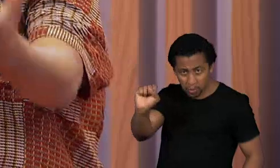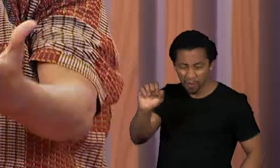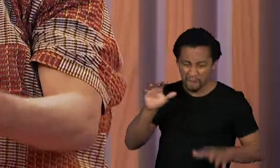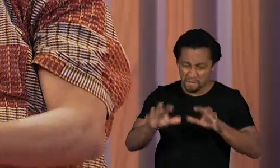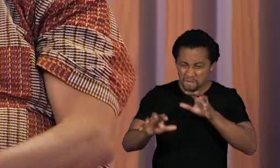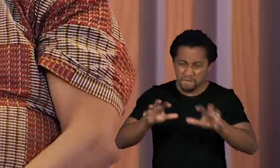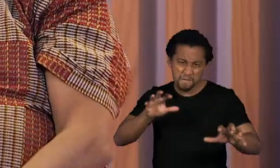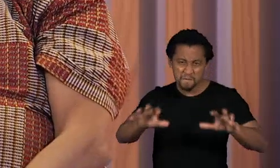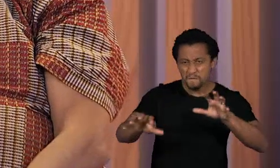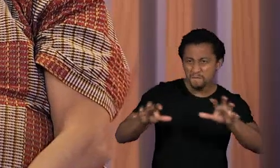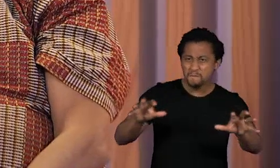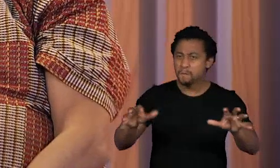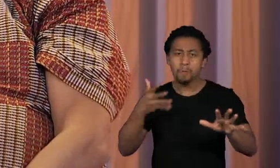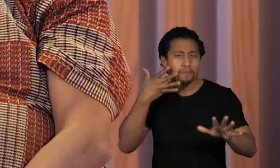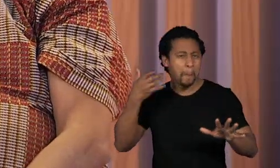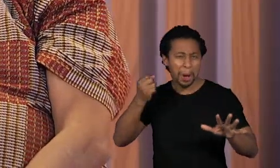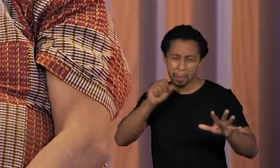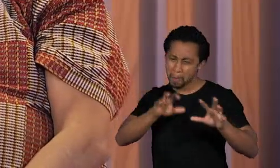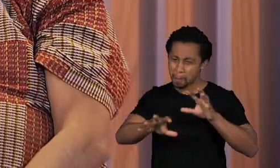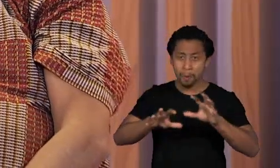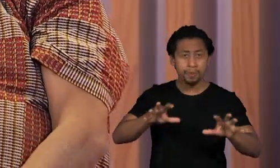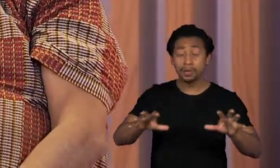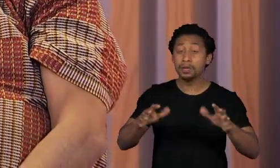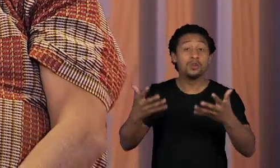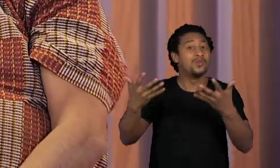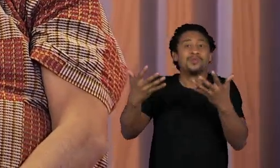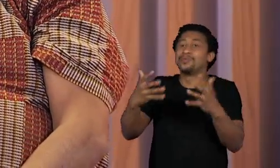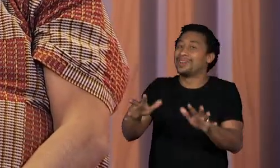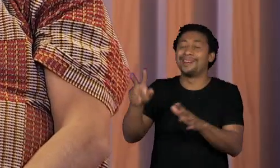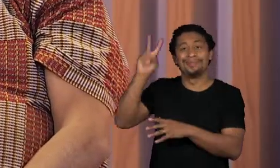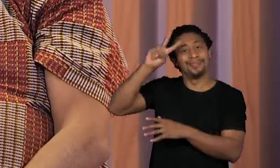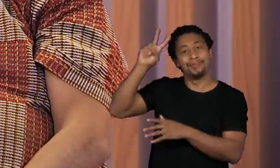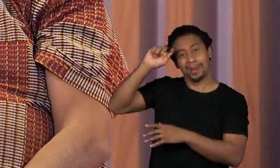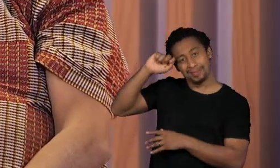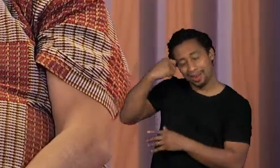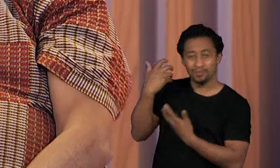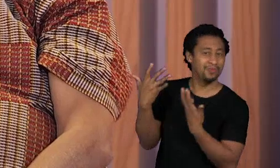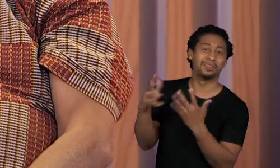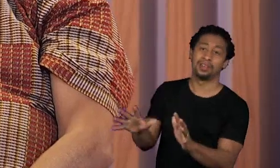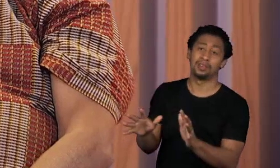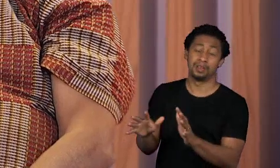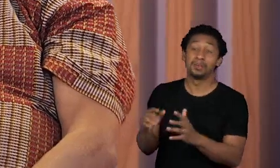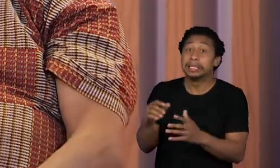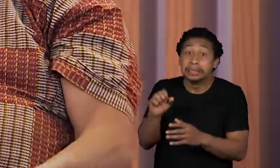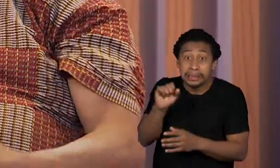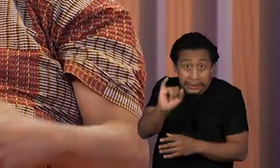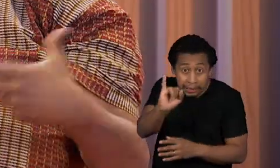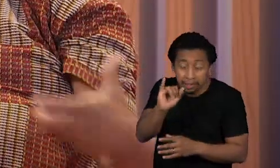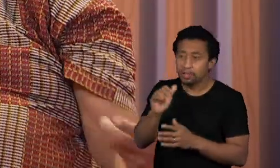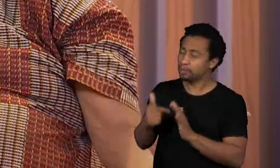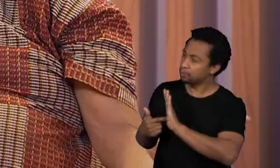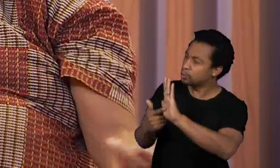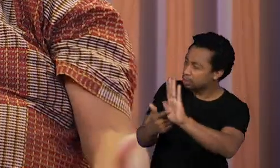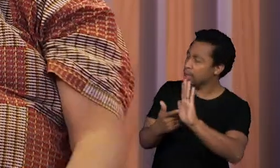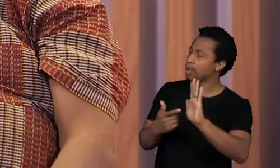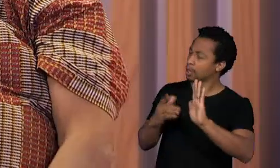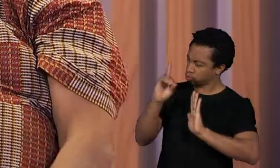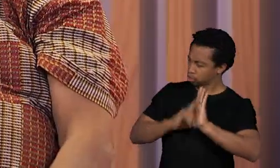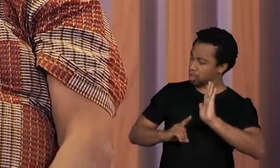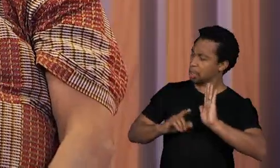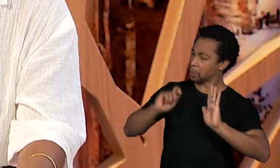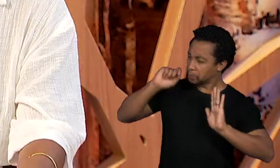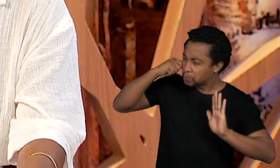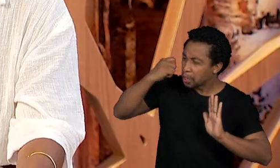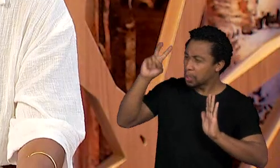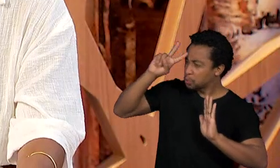é dito. Todo o resto incomoda, todo o resto suscita desejo de